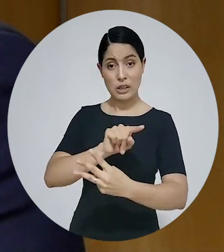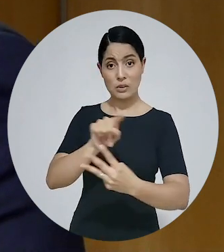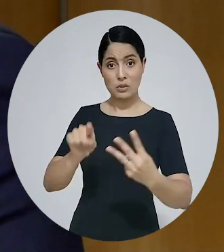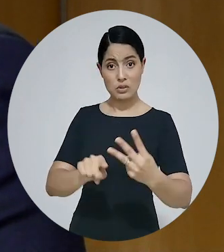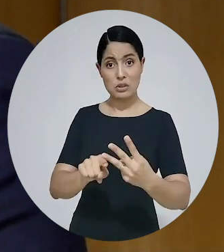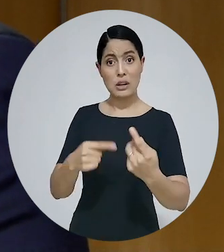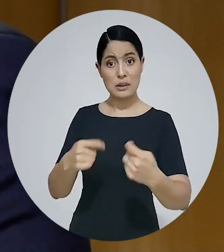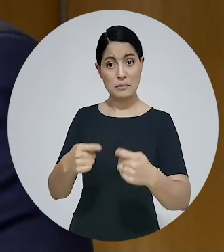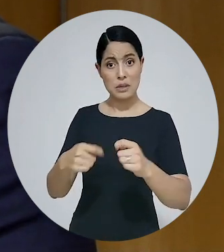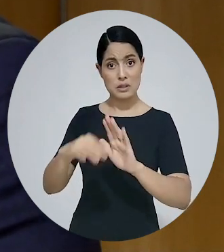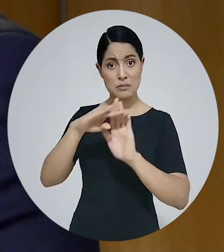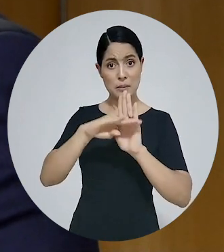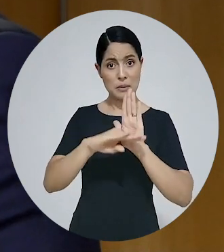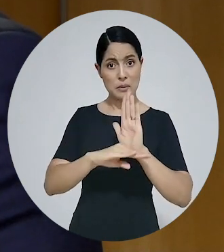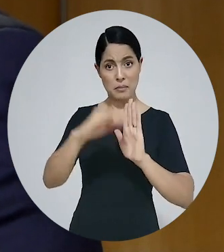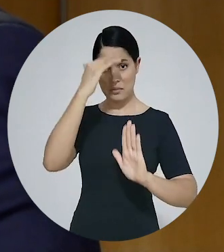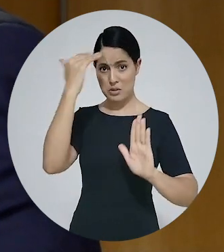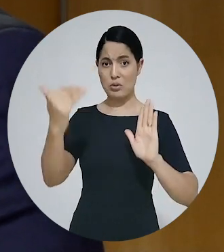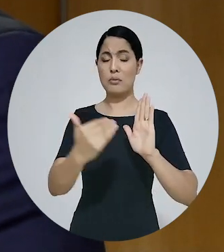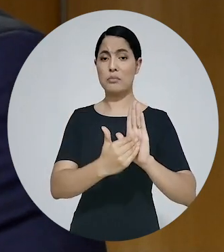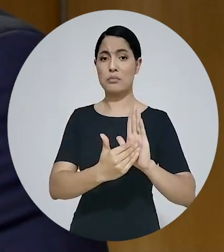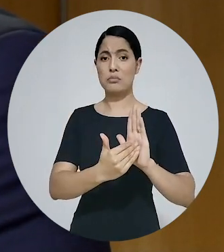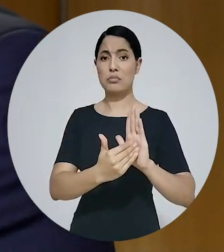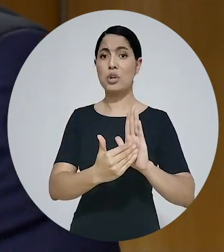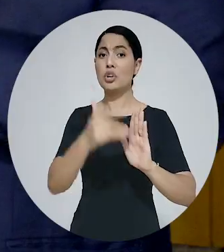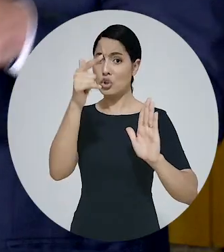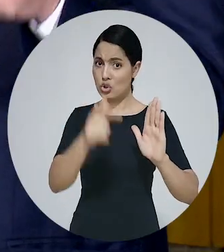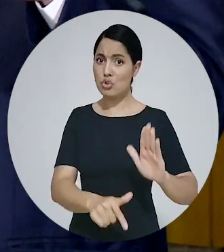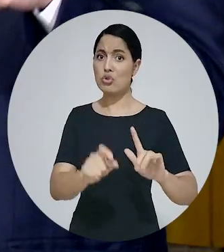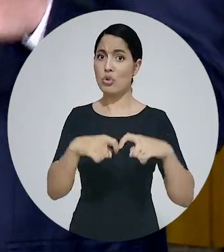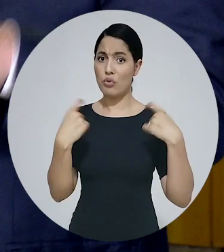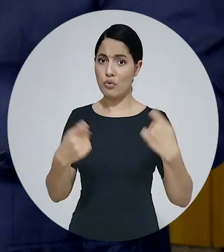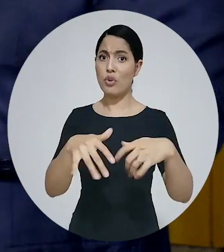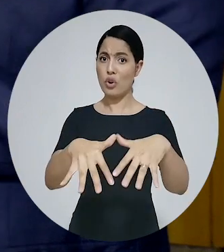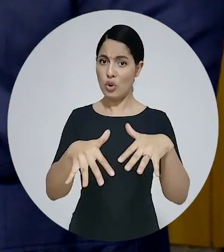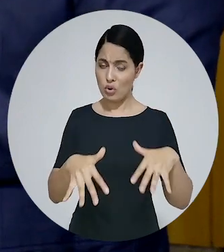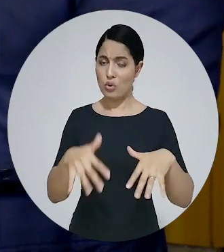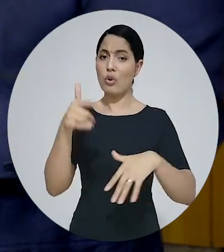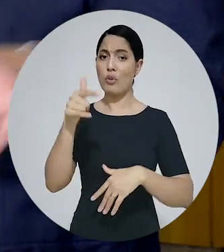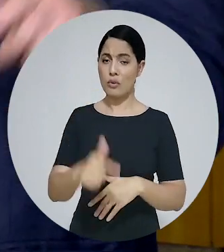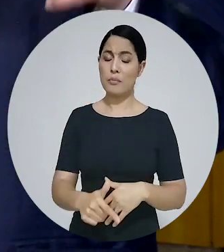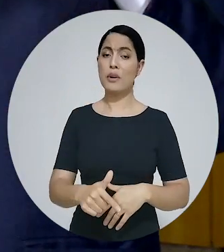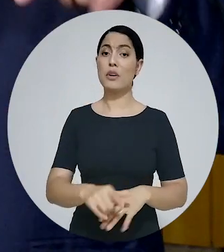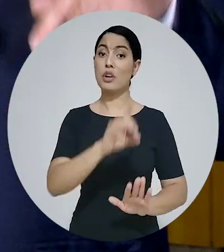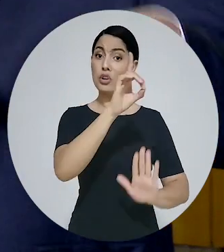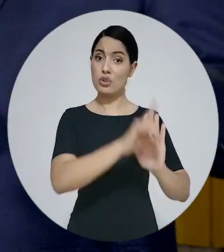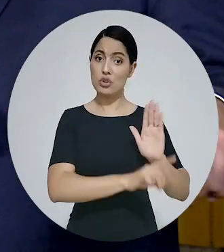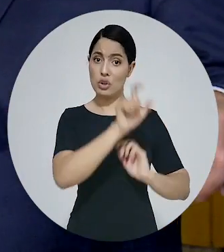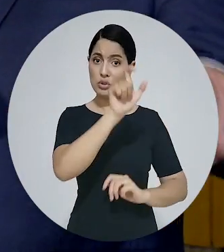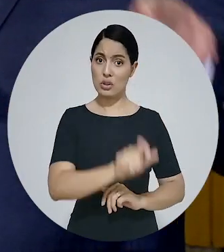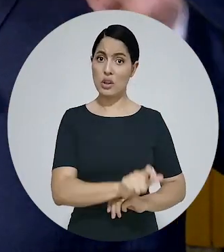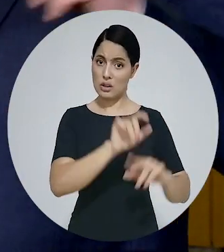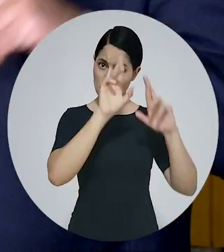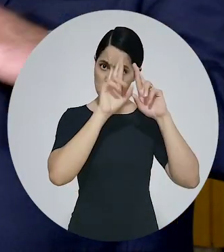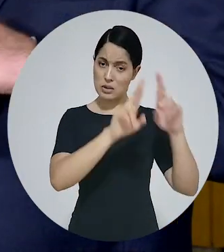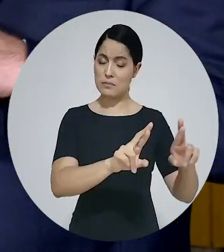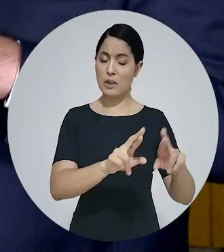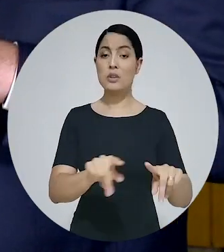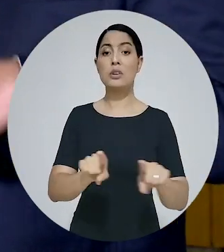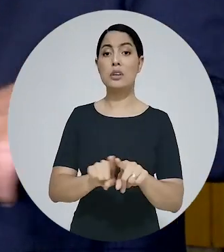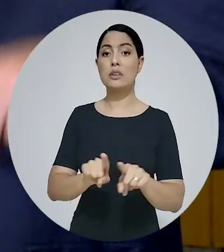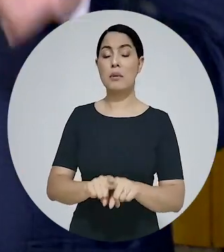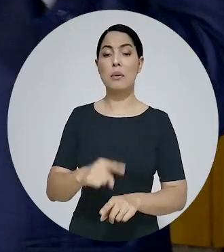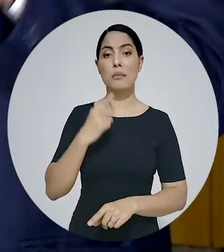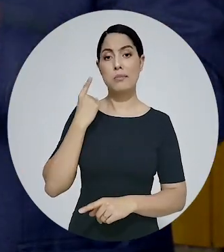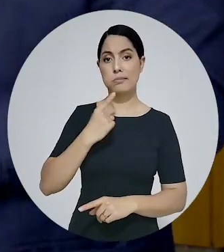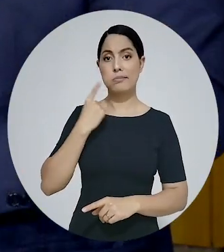os trens nos trilhos, para que aquele ato seja refeito, para que o direito constitucional do cidadão seja